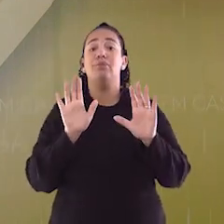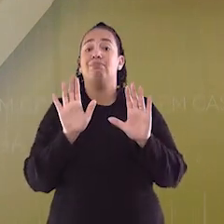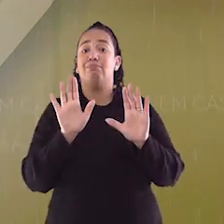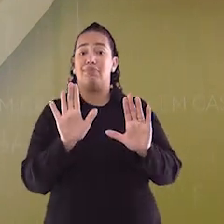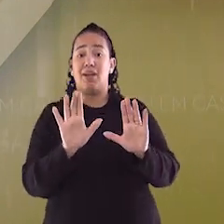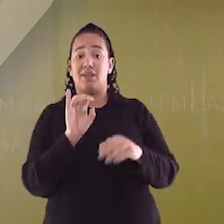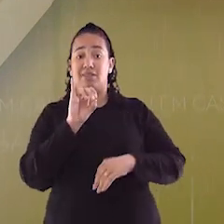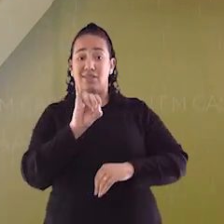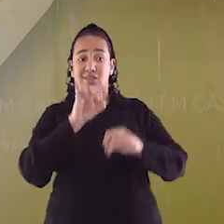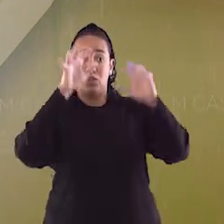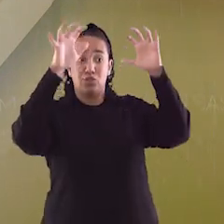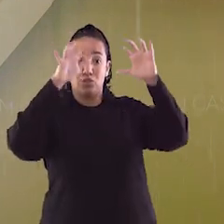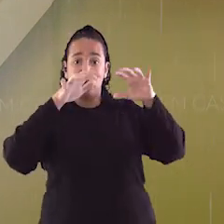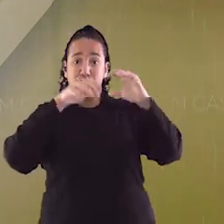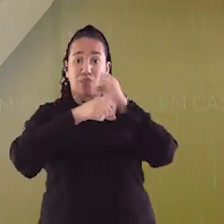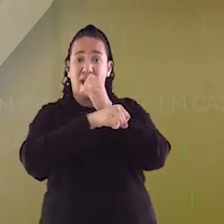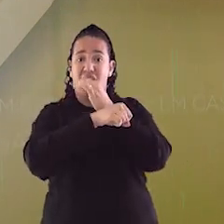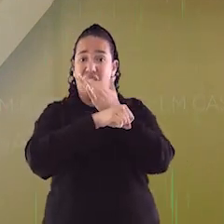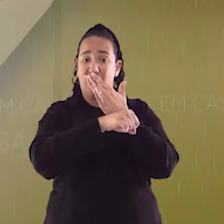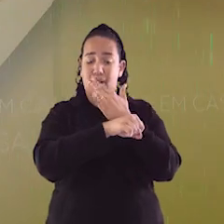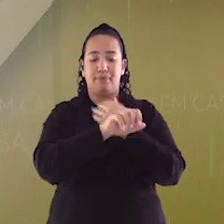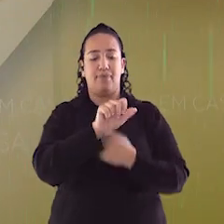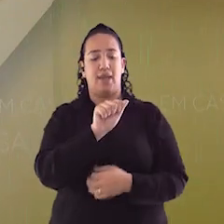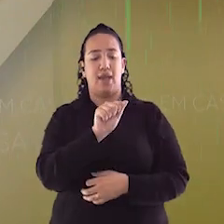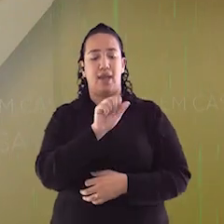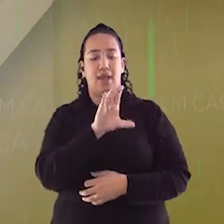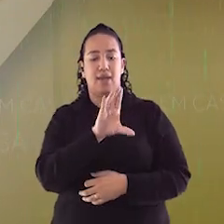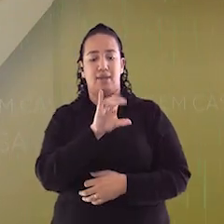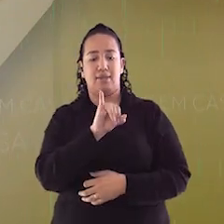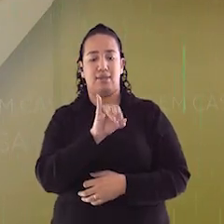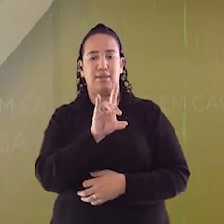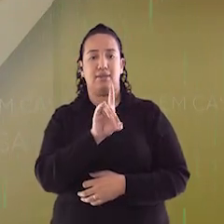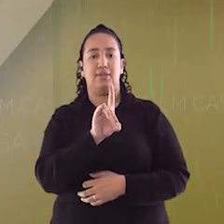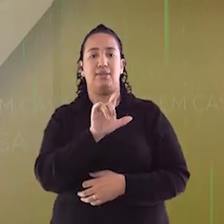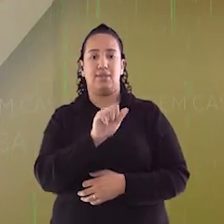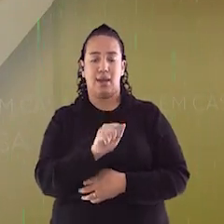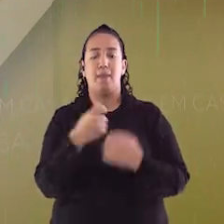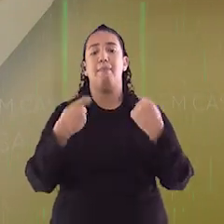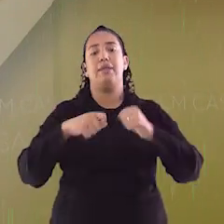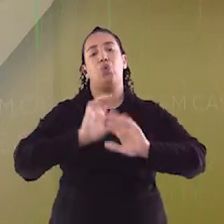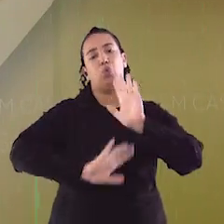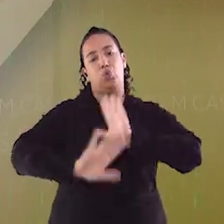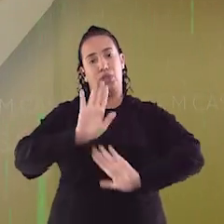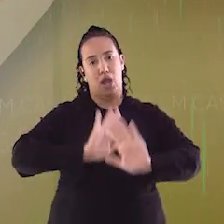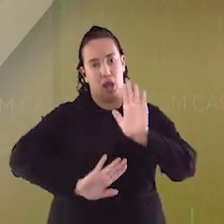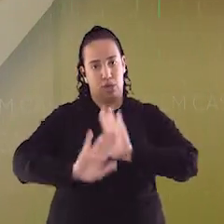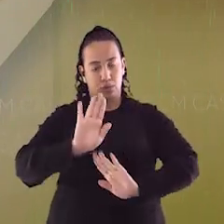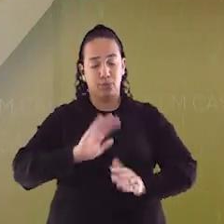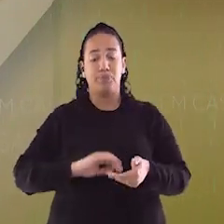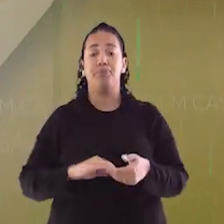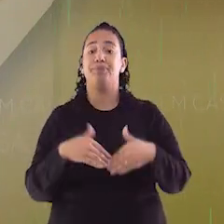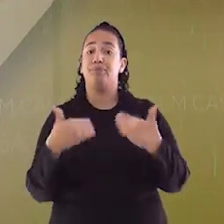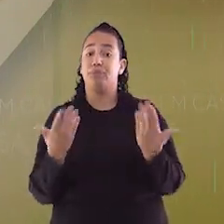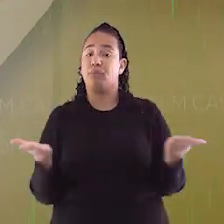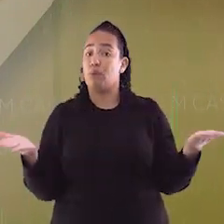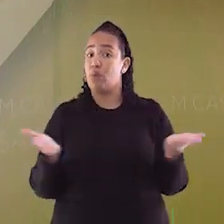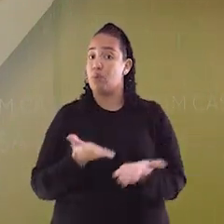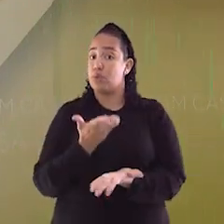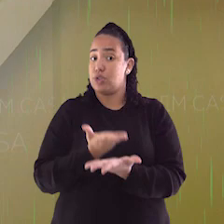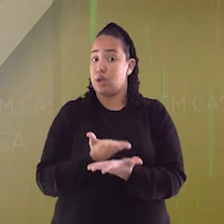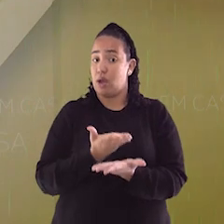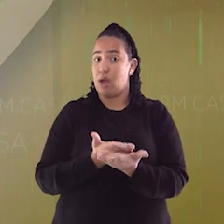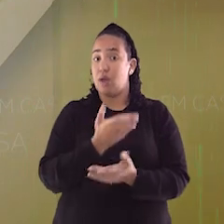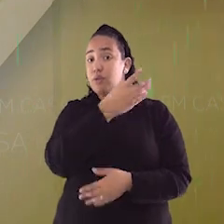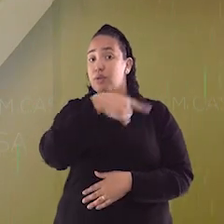vivos, porém, quando ela é ácida, requer alguns cuidados de nós. Por isso, em nossa aula de